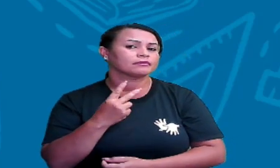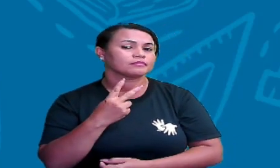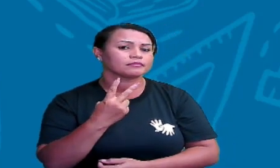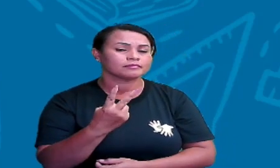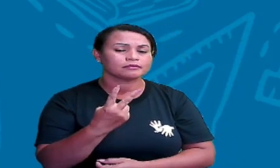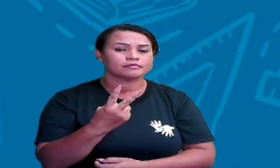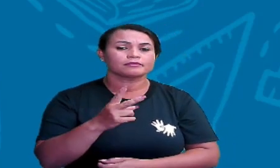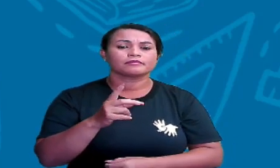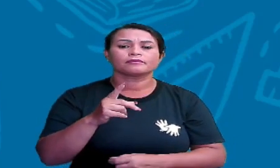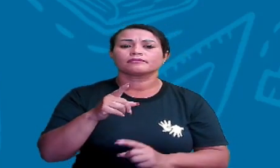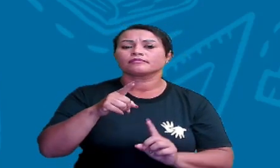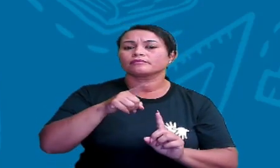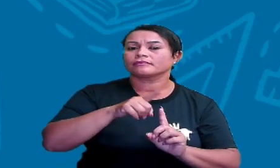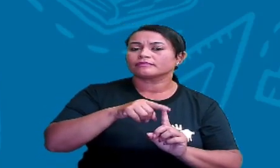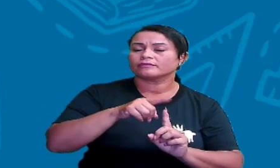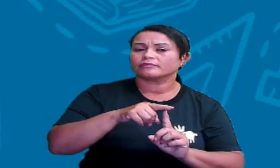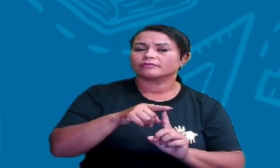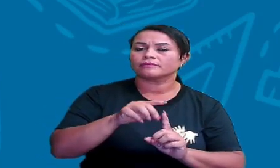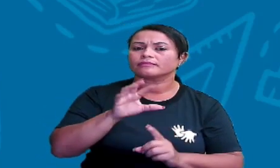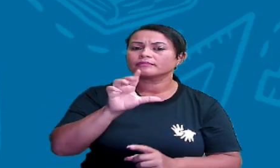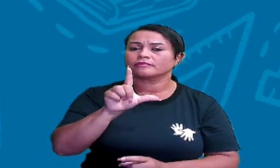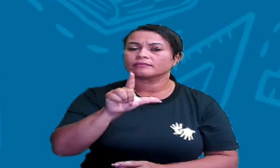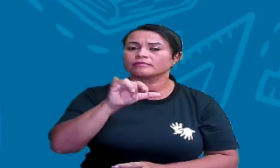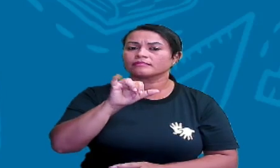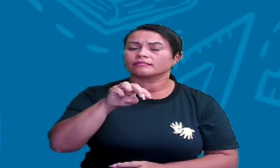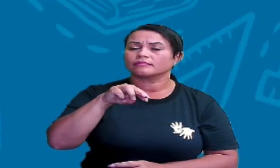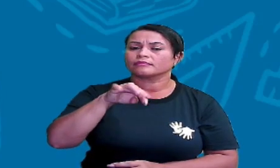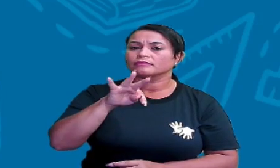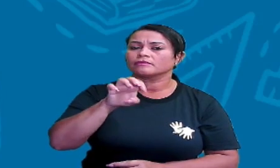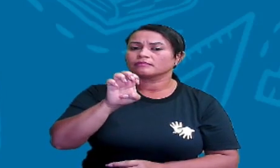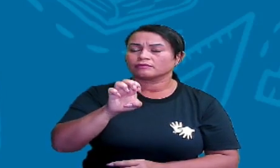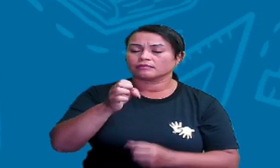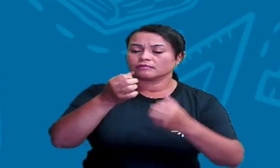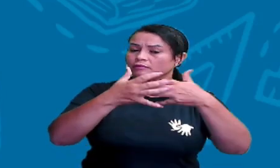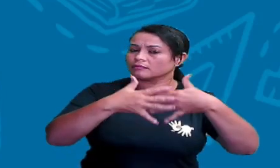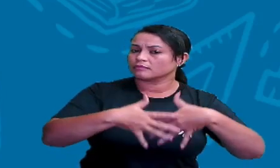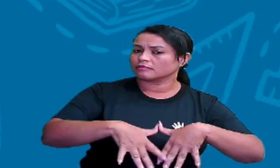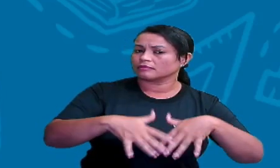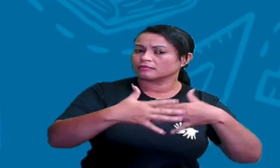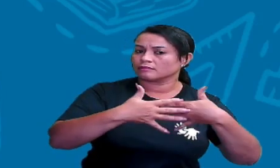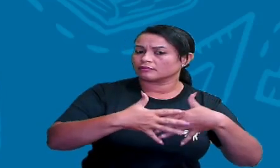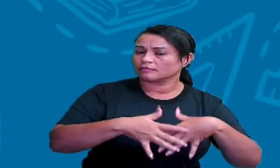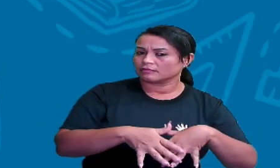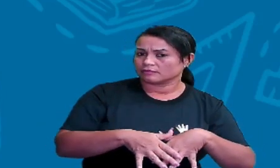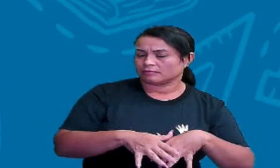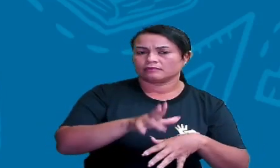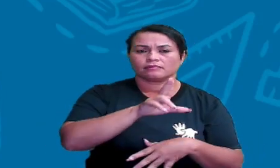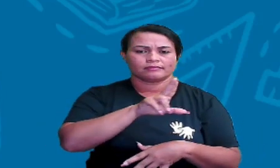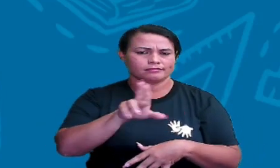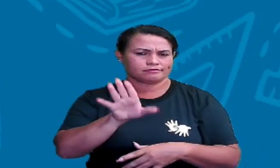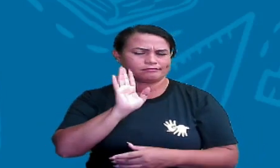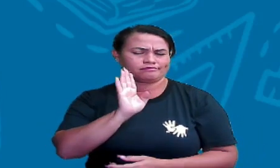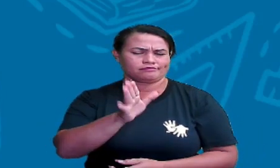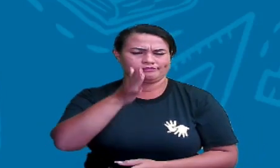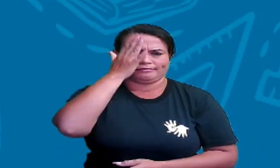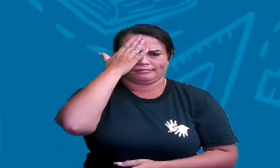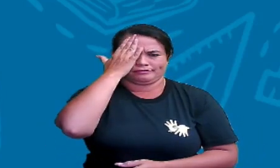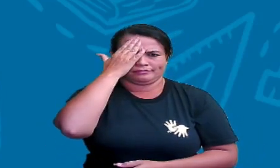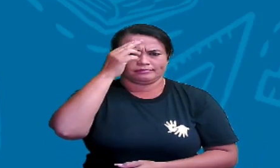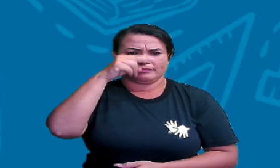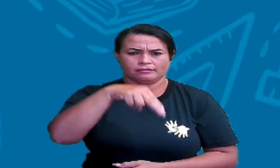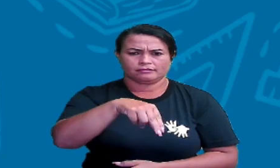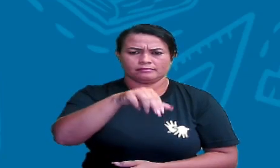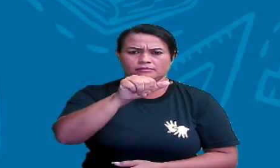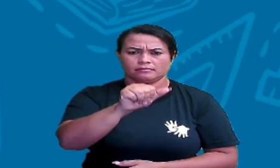tipos de limites, tá? Eu vou ter o limite natural, que aí pelo próprio nome você já vê que é